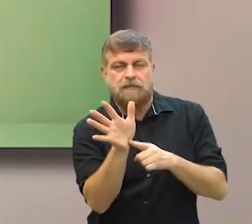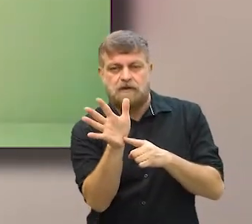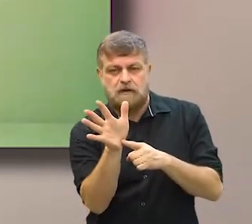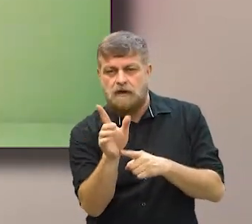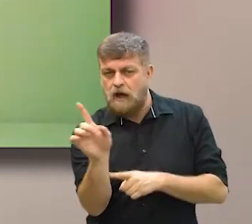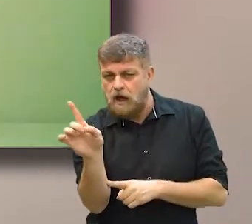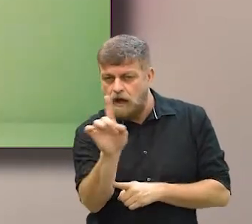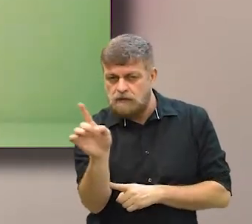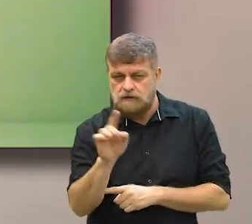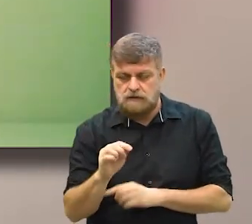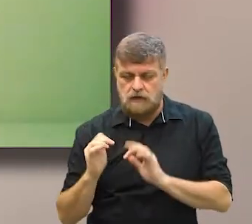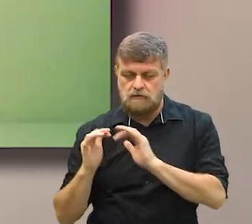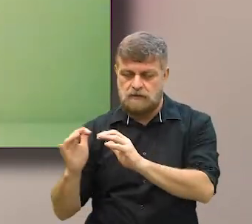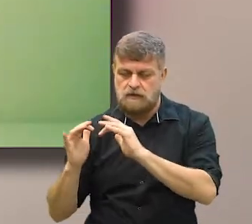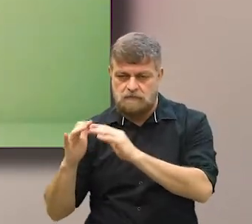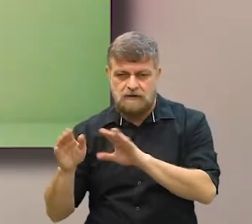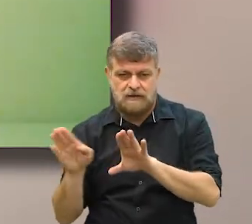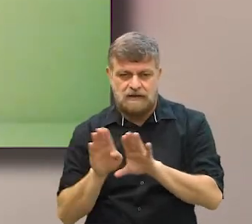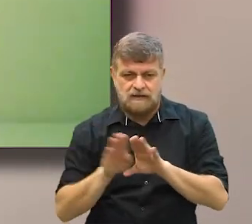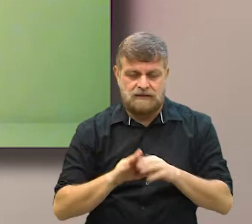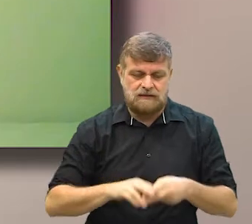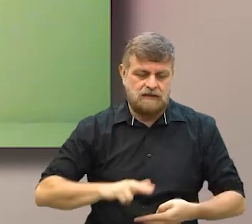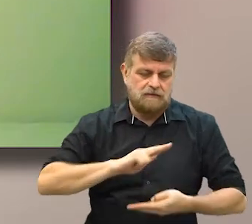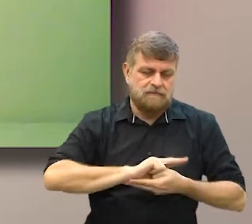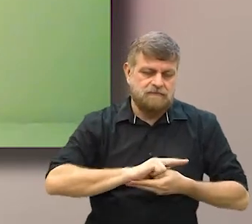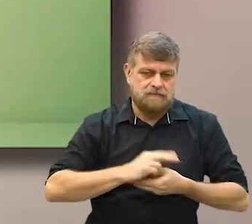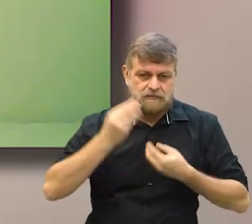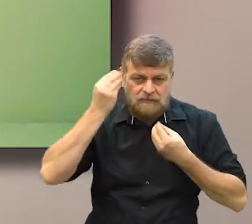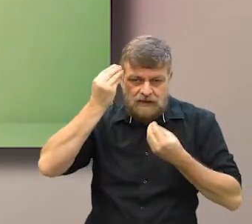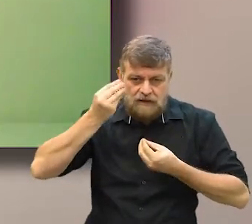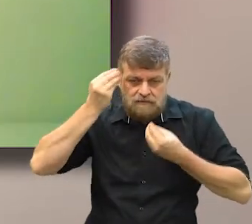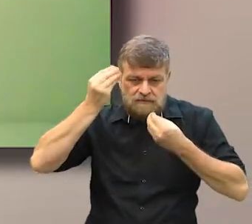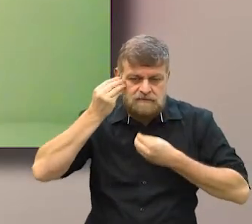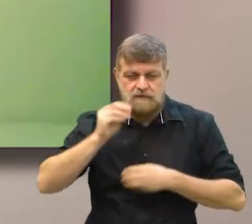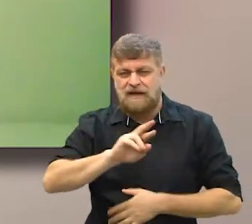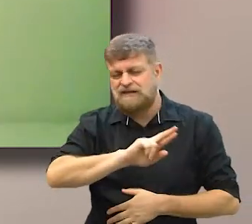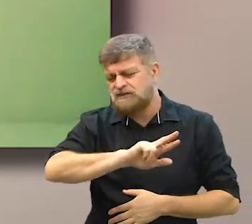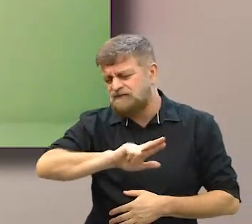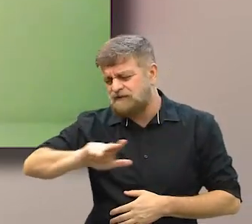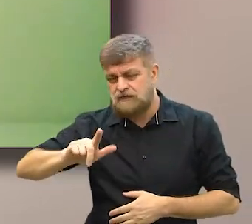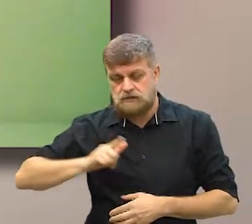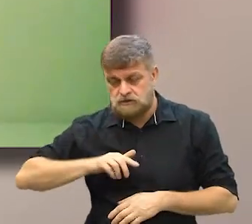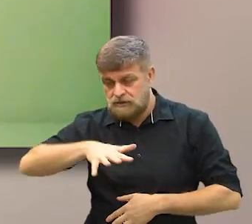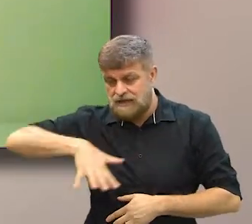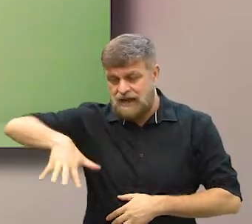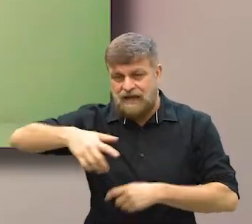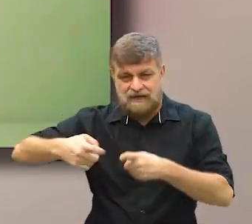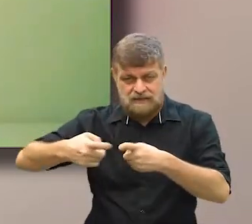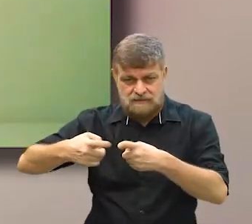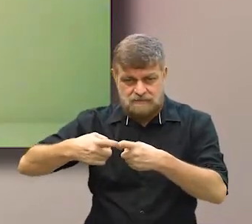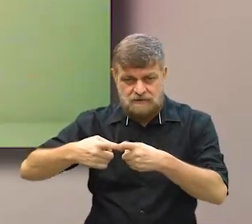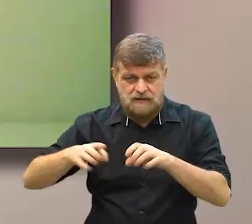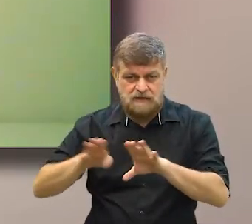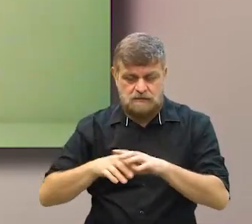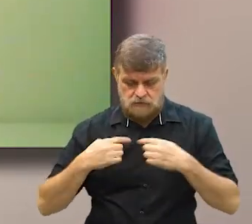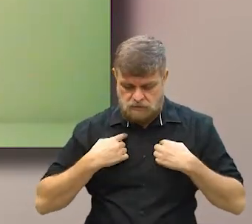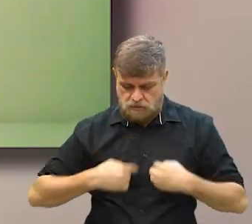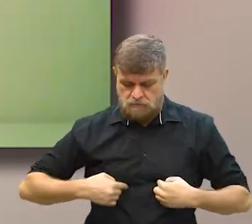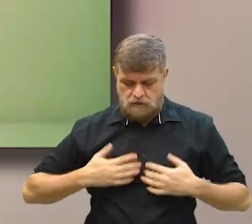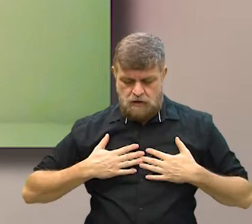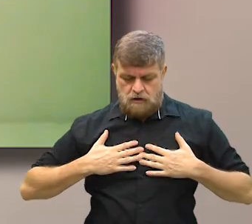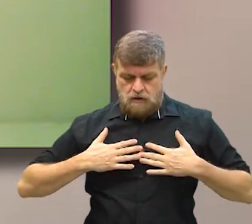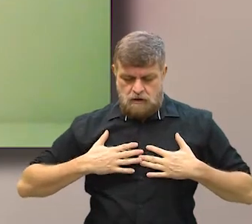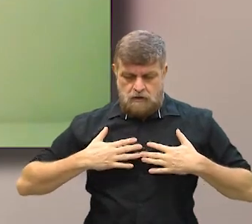é uma subespecialidade nem da neurologia, nem da psiquiatria, nem da otorrinolaringologia, nem